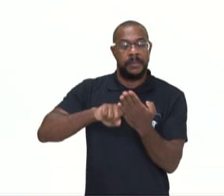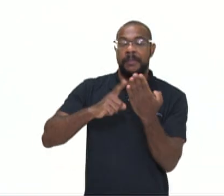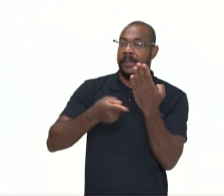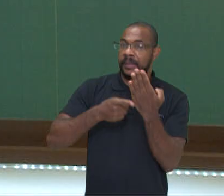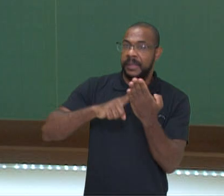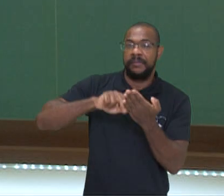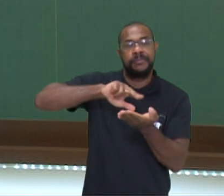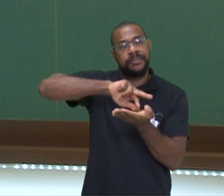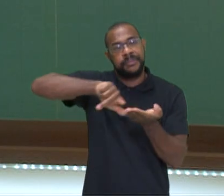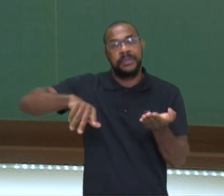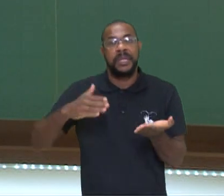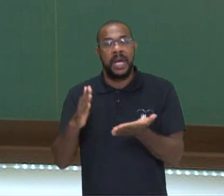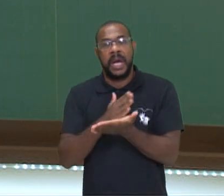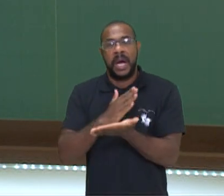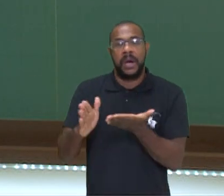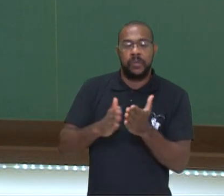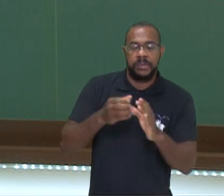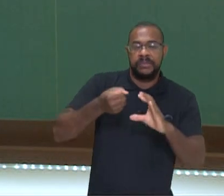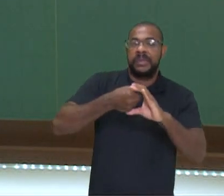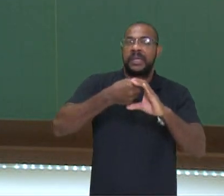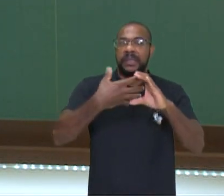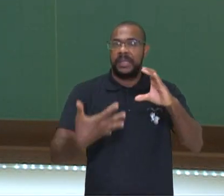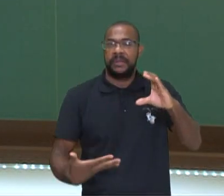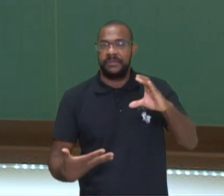algumas características do período chamado